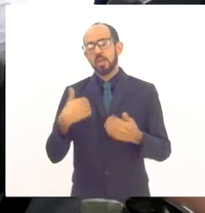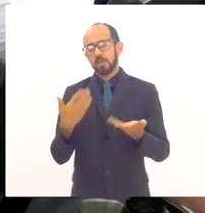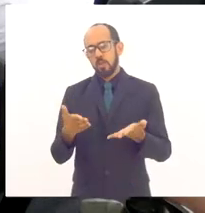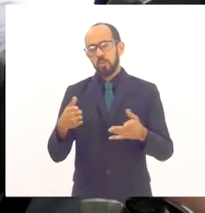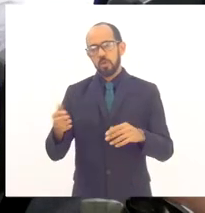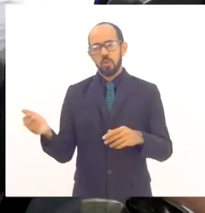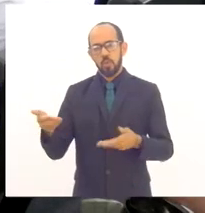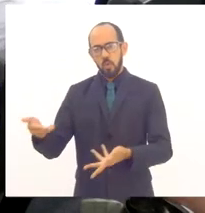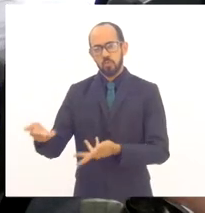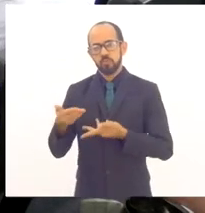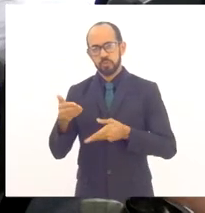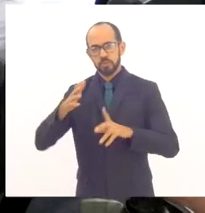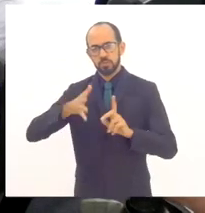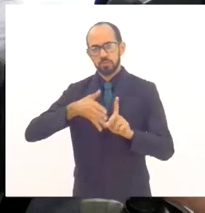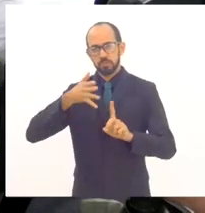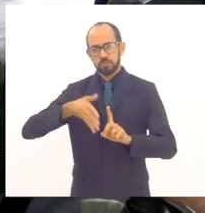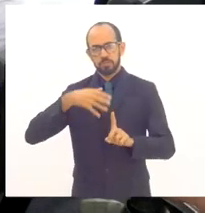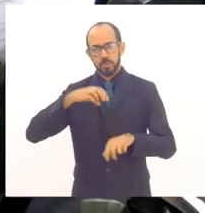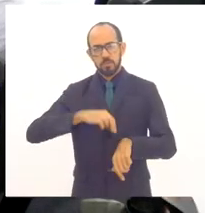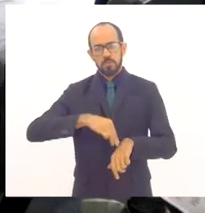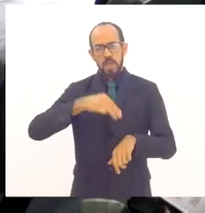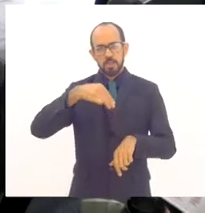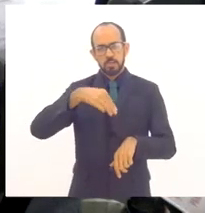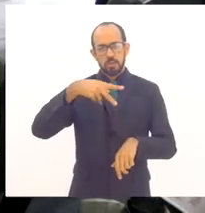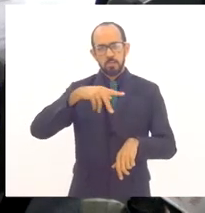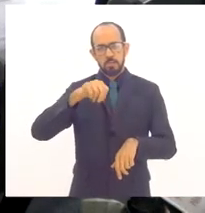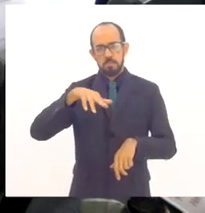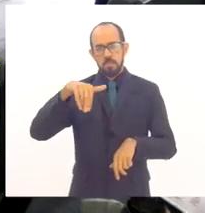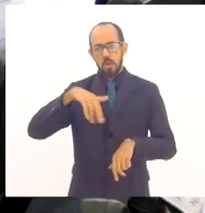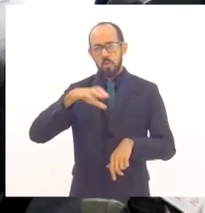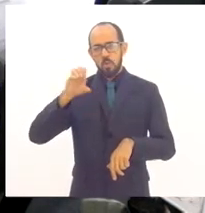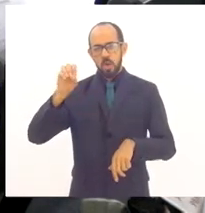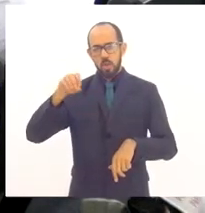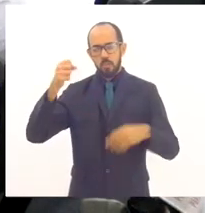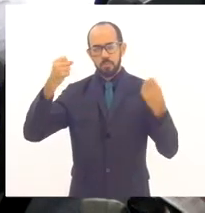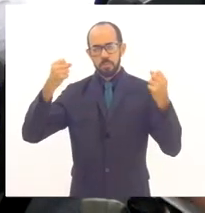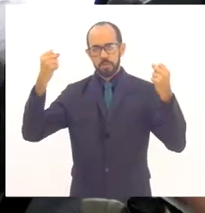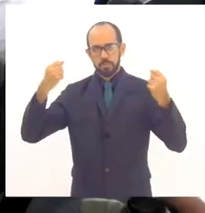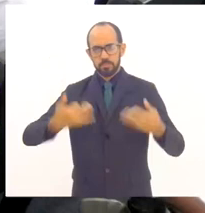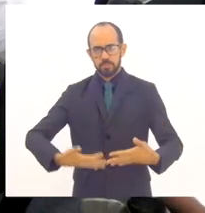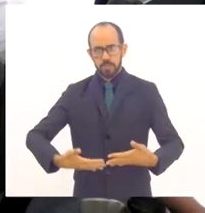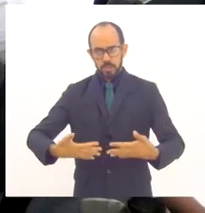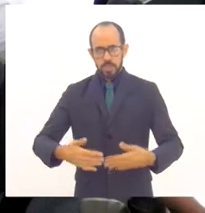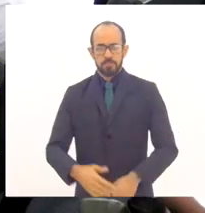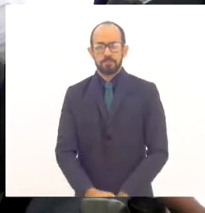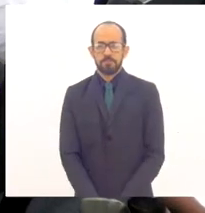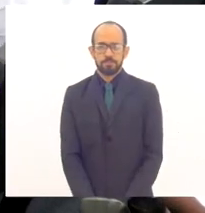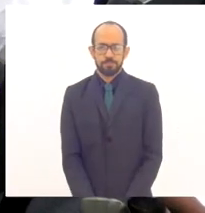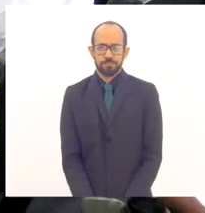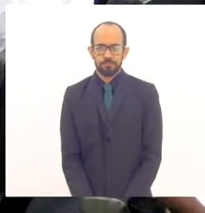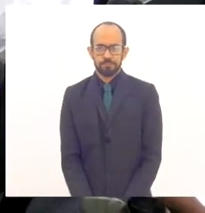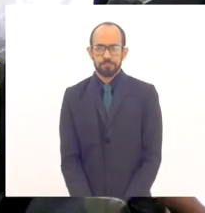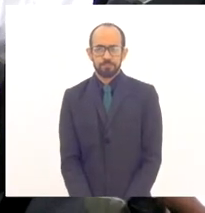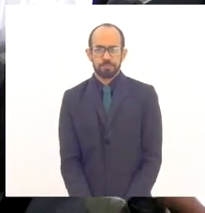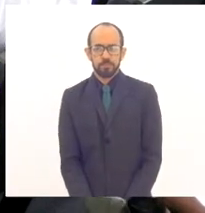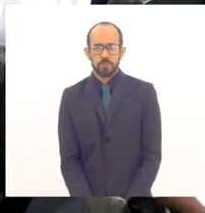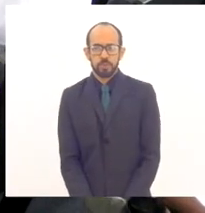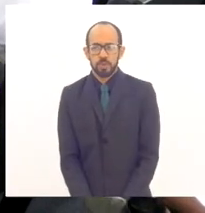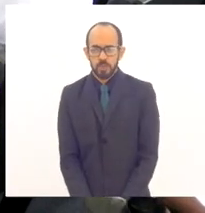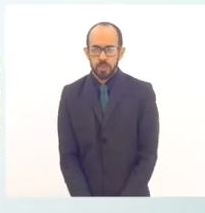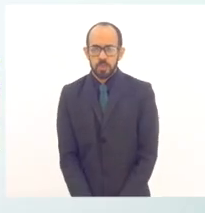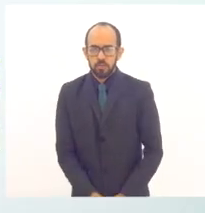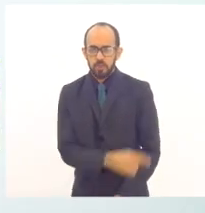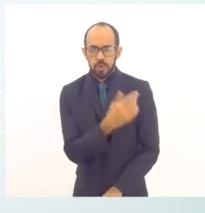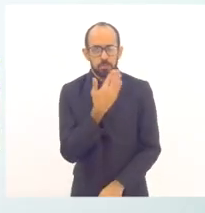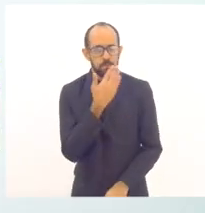usar a palavra o mestre Paulão Kikongo, para explicar, mestre Paulão, que foi, no fundo, quem nos solicitou